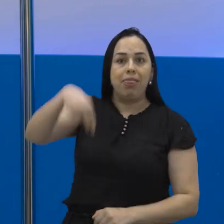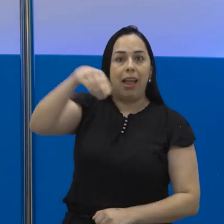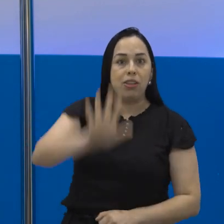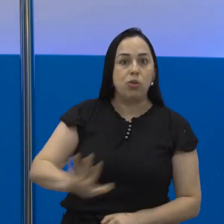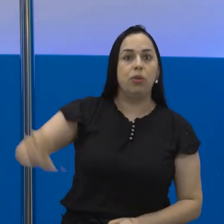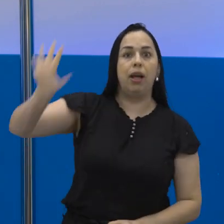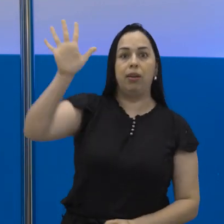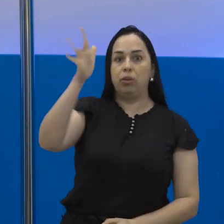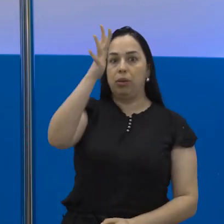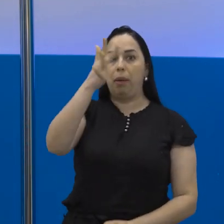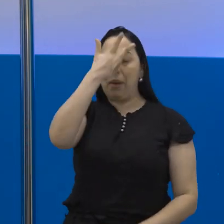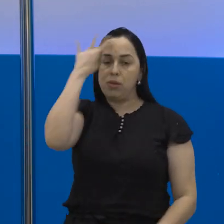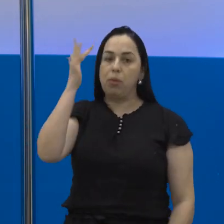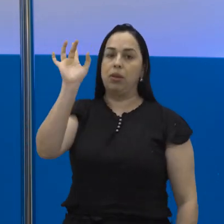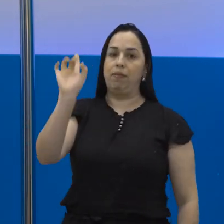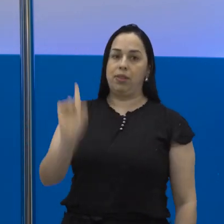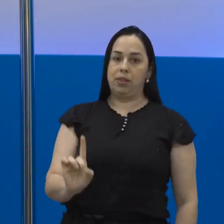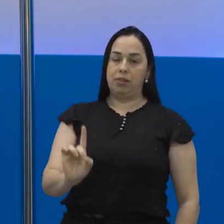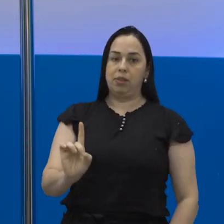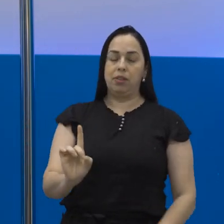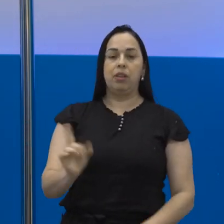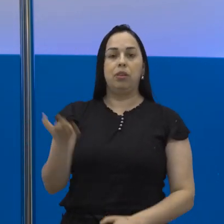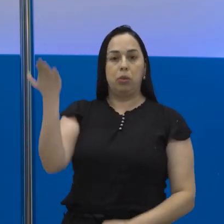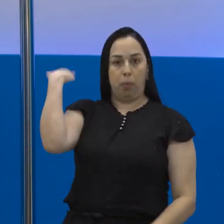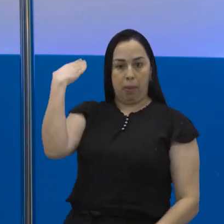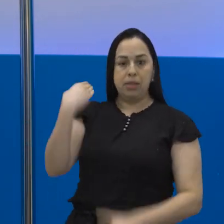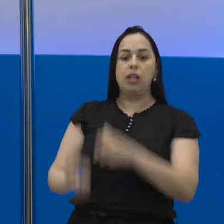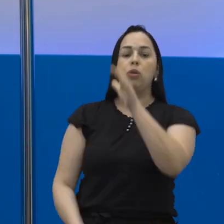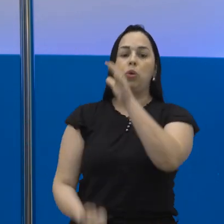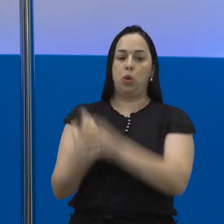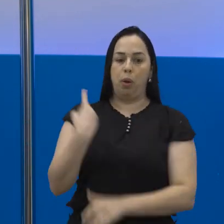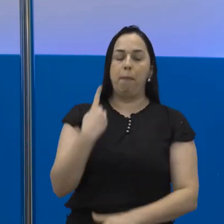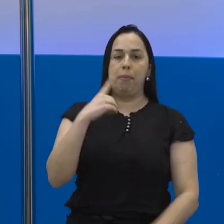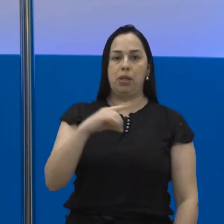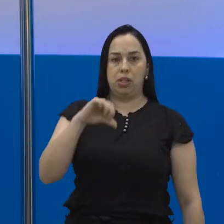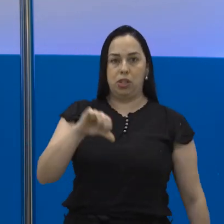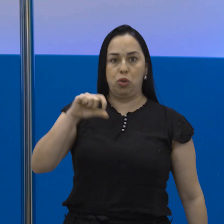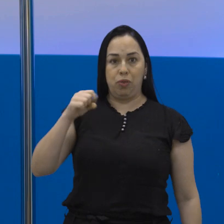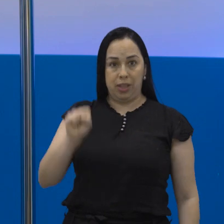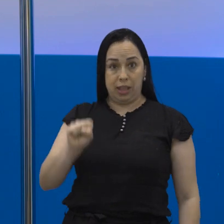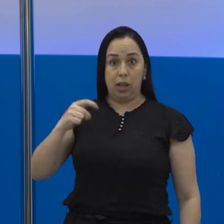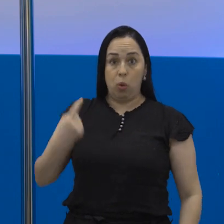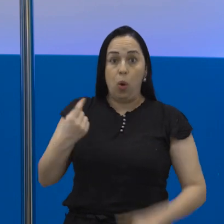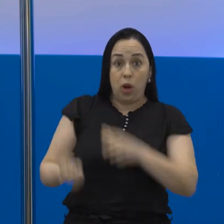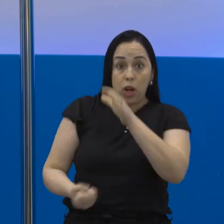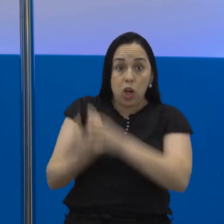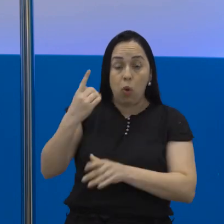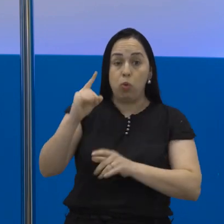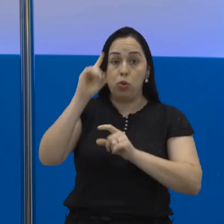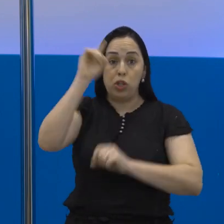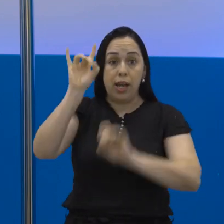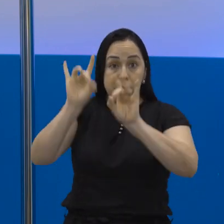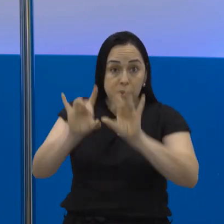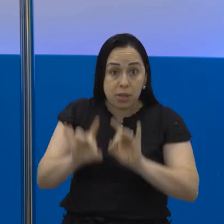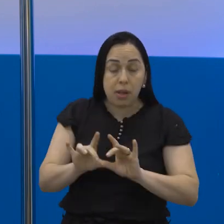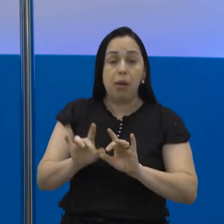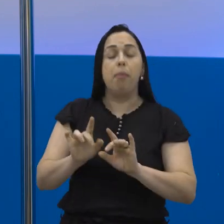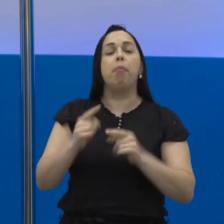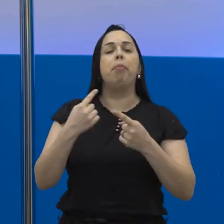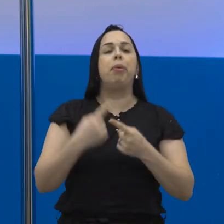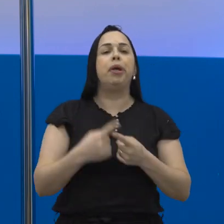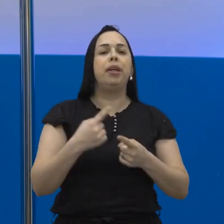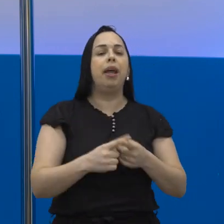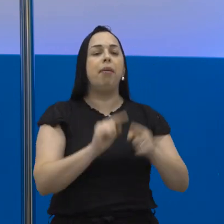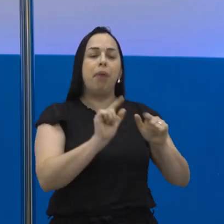Deficiência Física. A data foi criada em 1981 para conscientizar sobre a necessidade de políticas